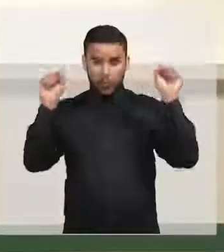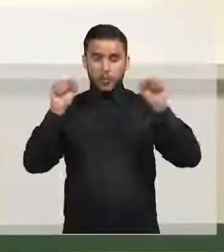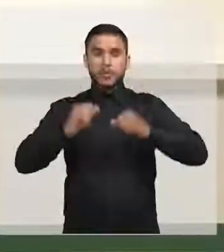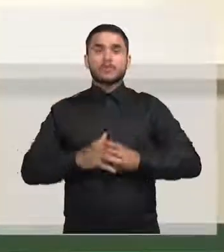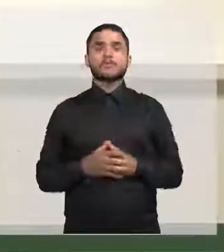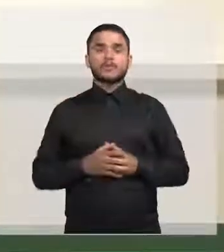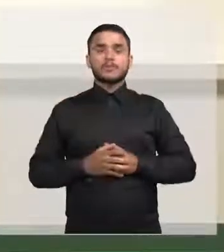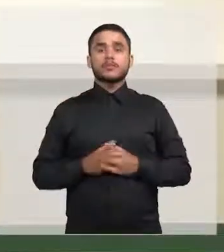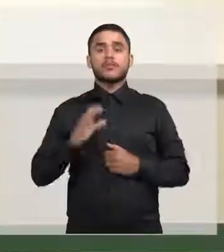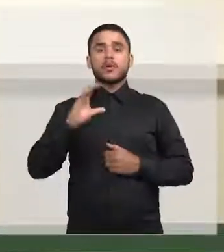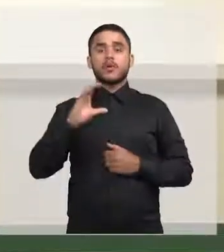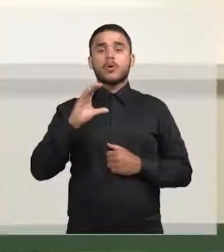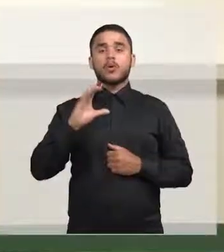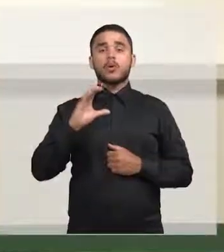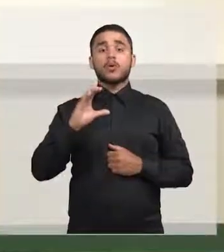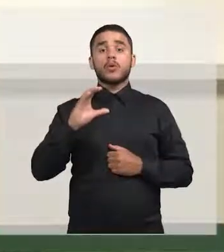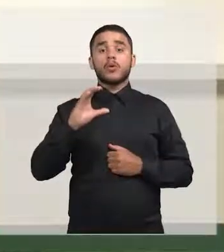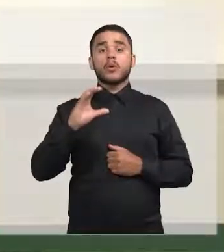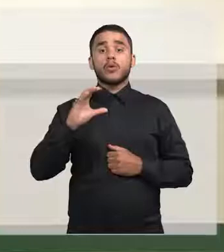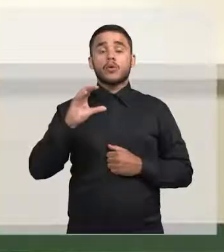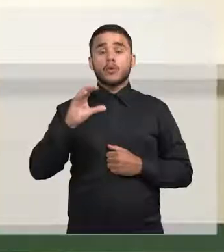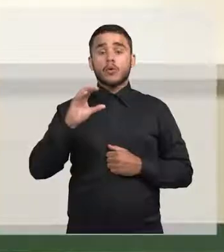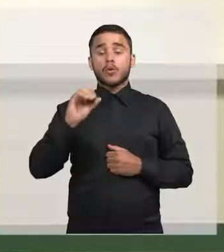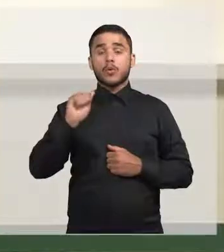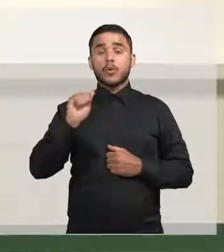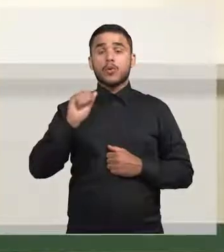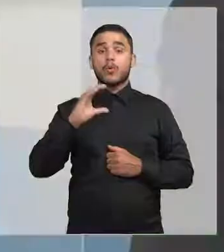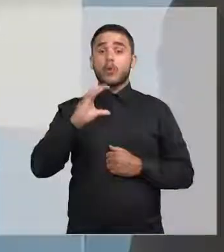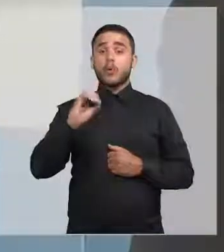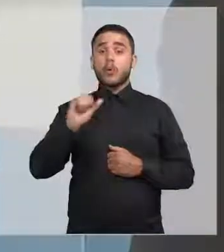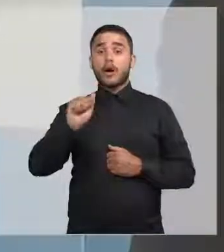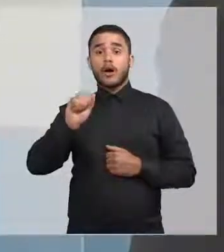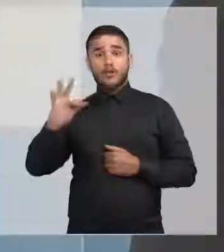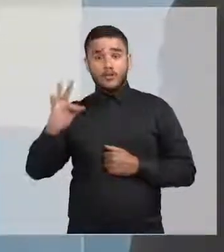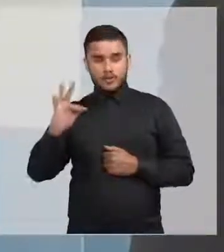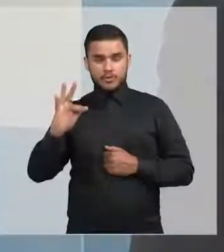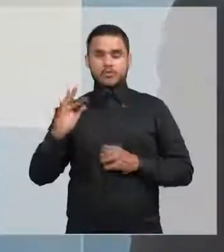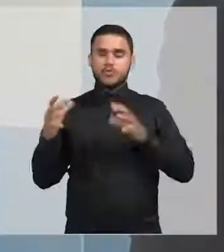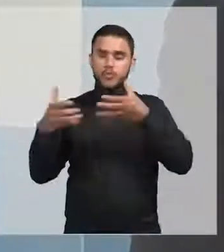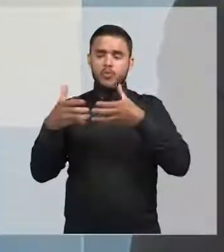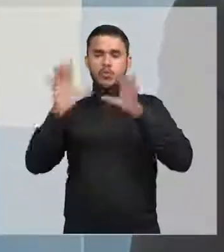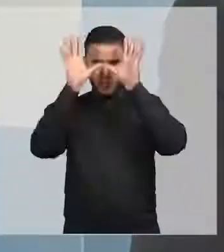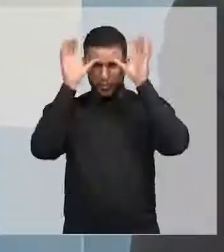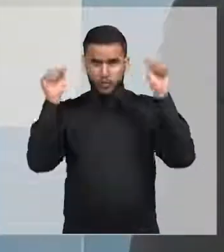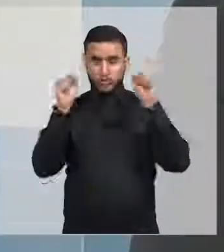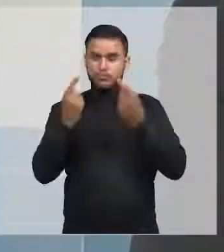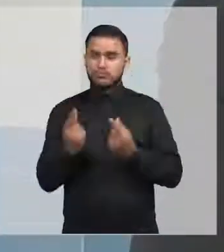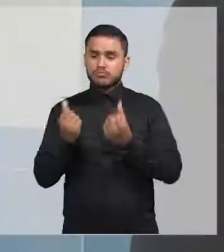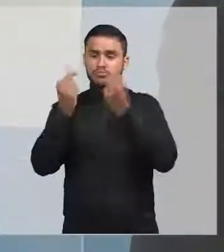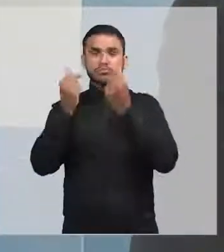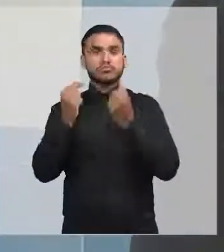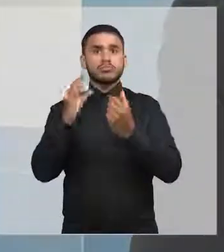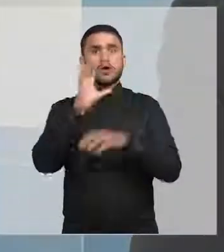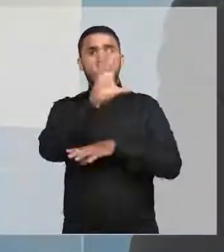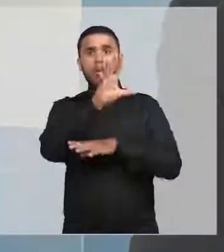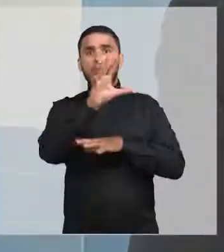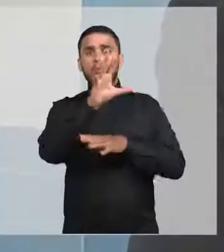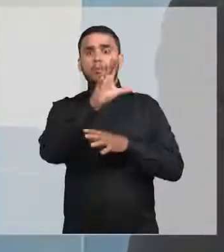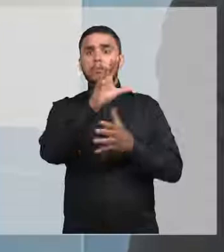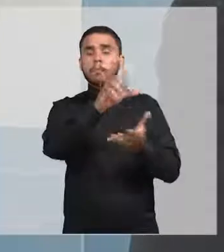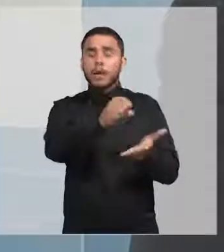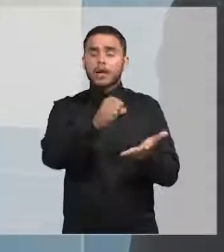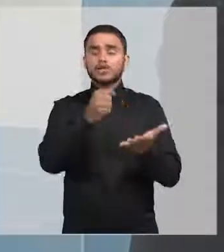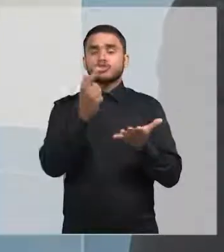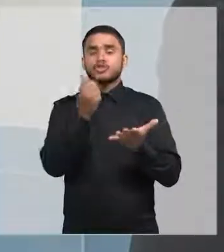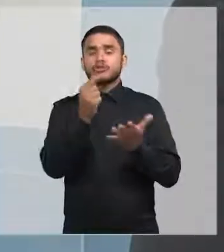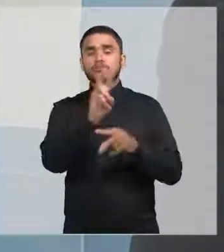estão denunciando isso. Então, chegaram a dizer que... Eles estão dizendo o seguinte, o PT Nacional está dizendo que... Isso você